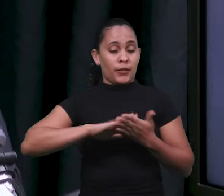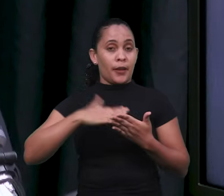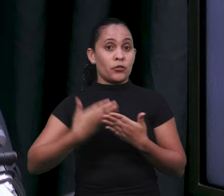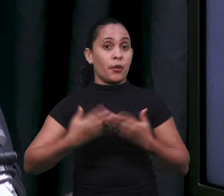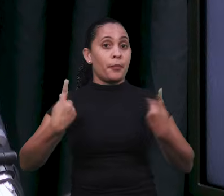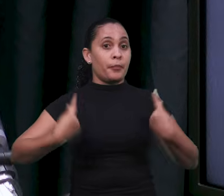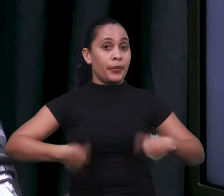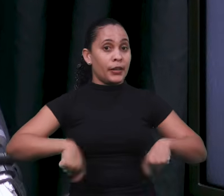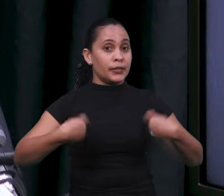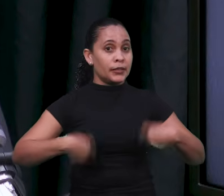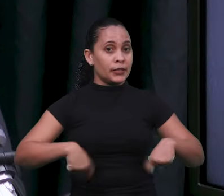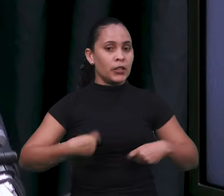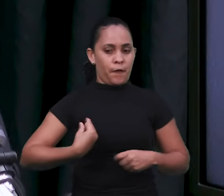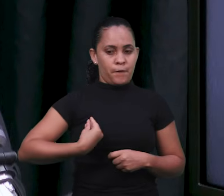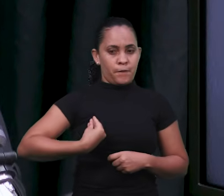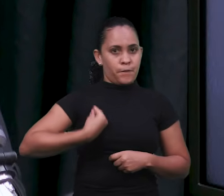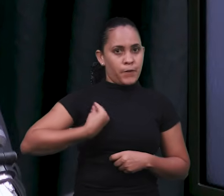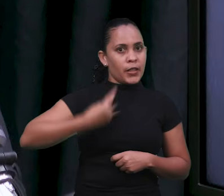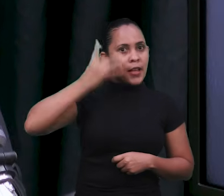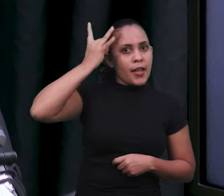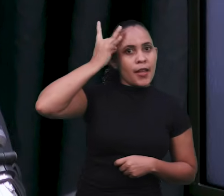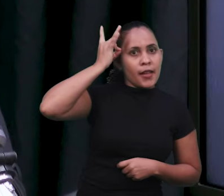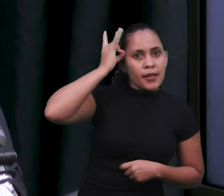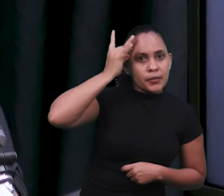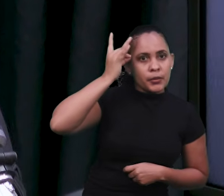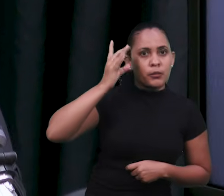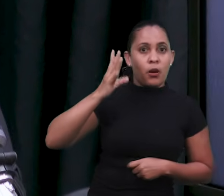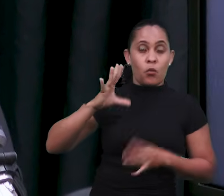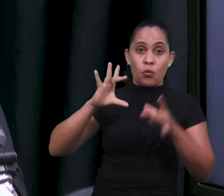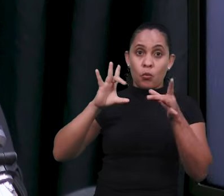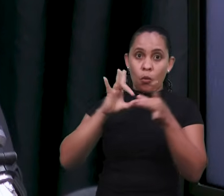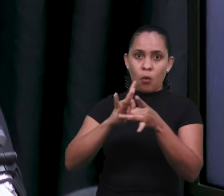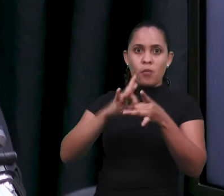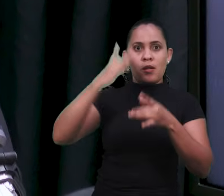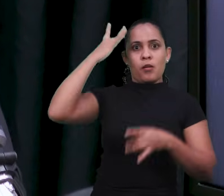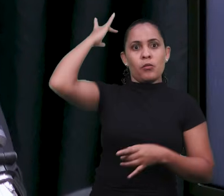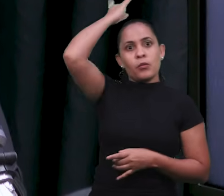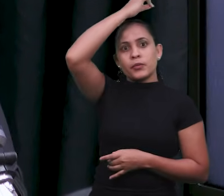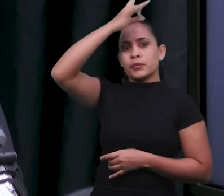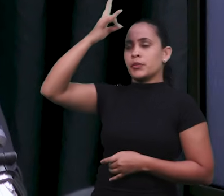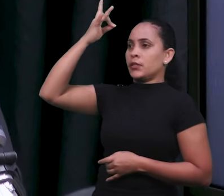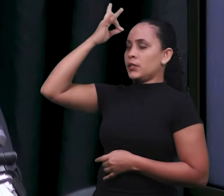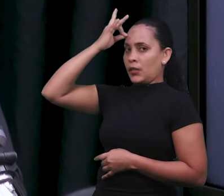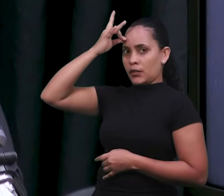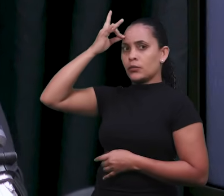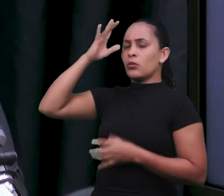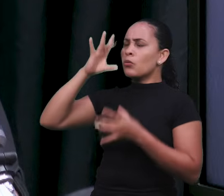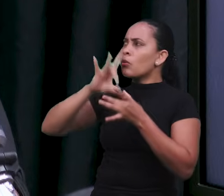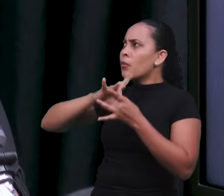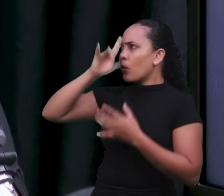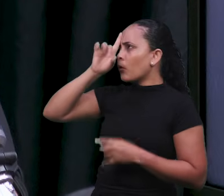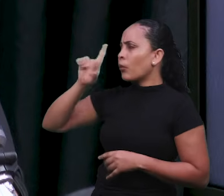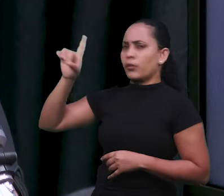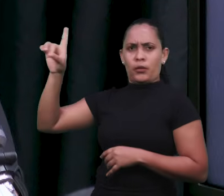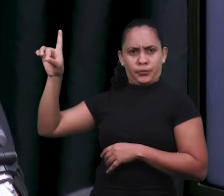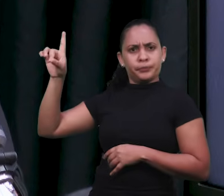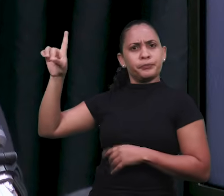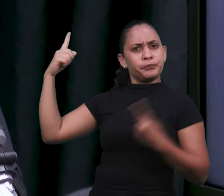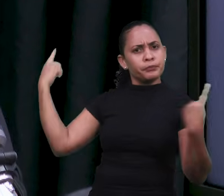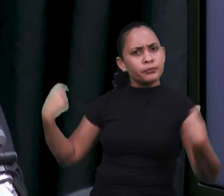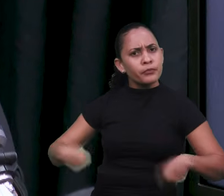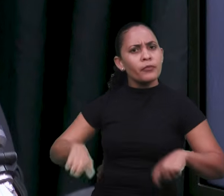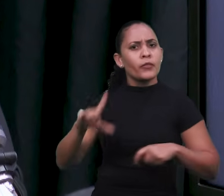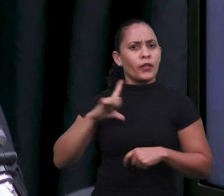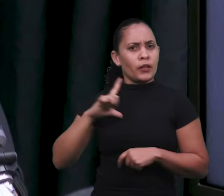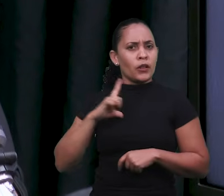ter maturidade espiritual. Né. Exatamente. É claro que a gente vai atrás de surdo e conhece o jeito